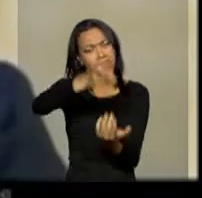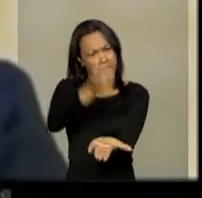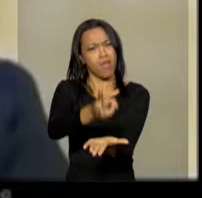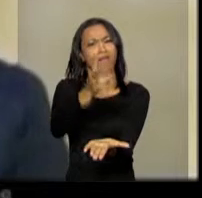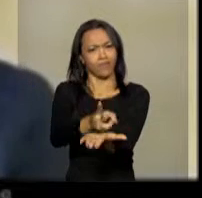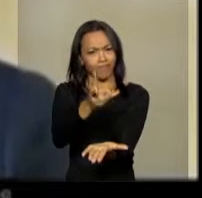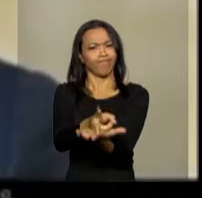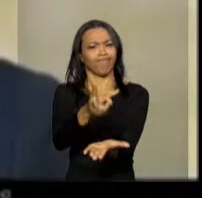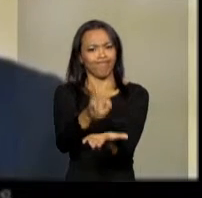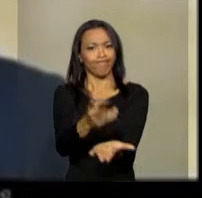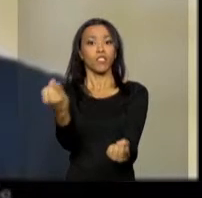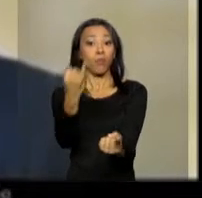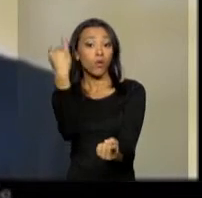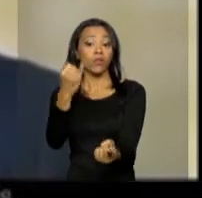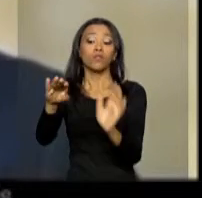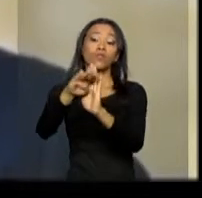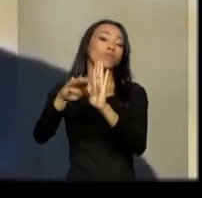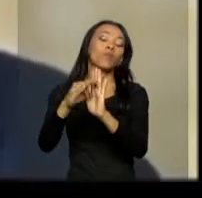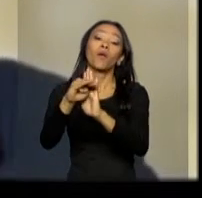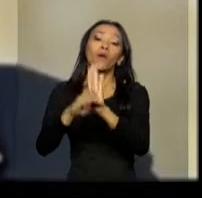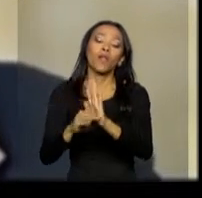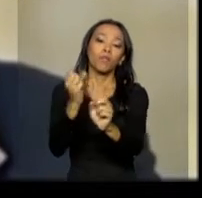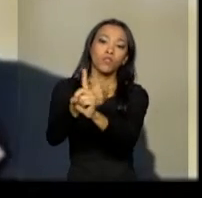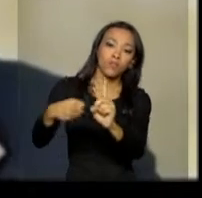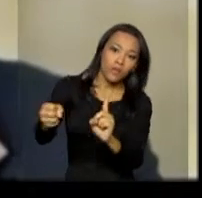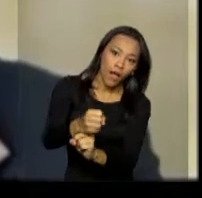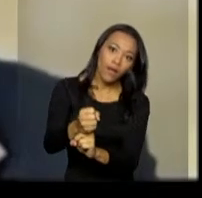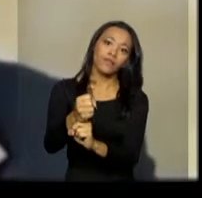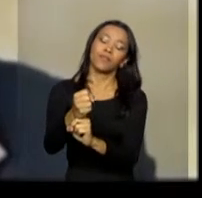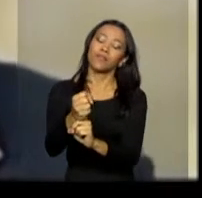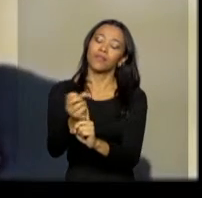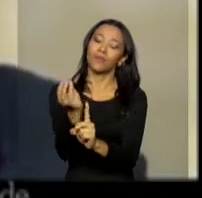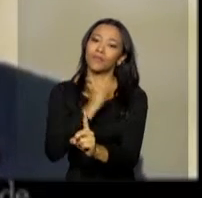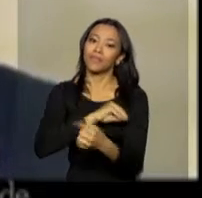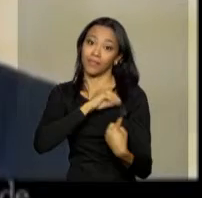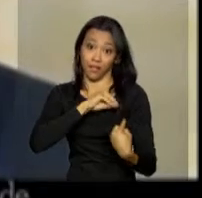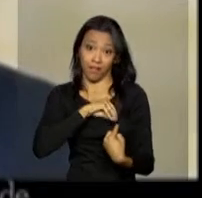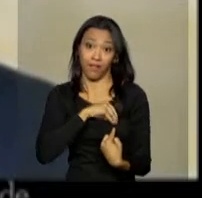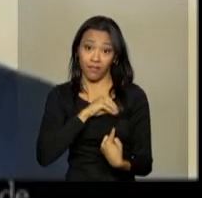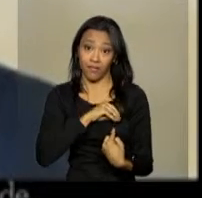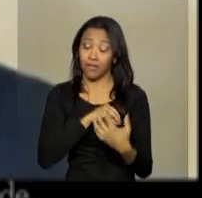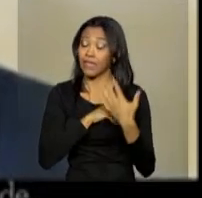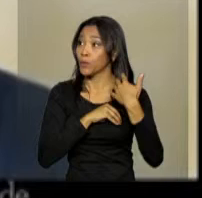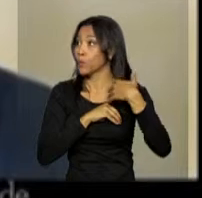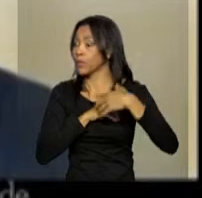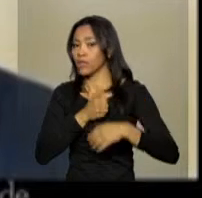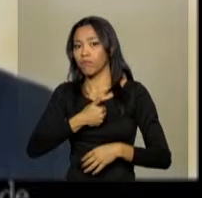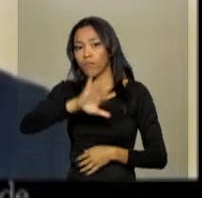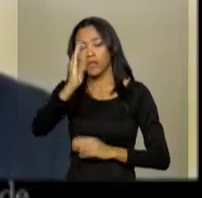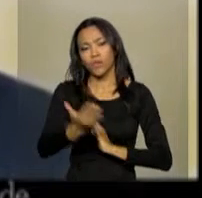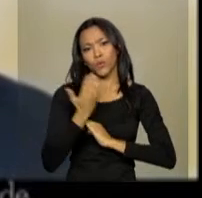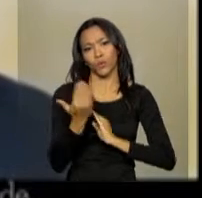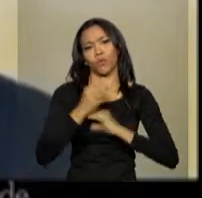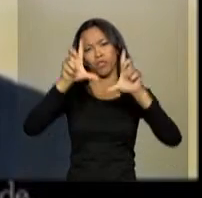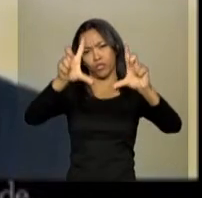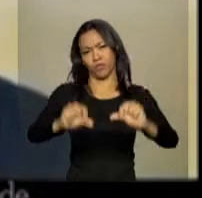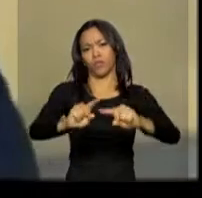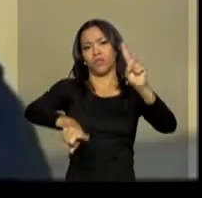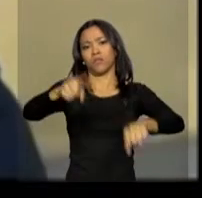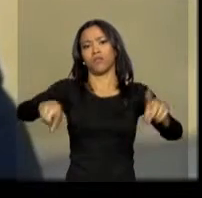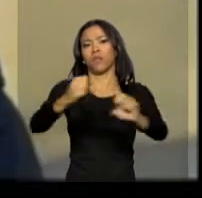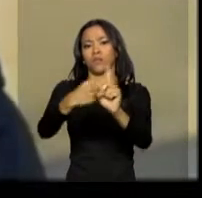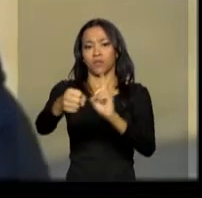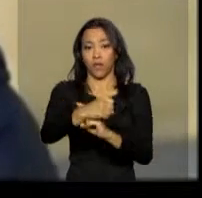com a importância dos programas sociais, foi a renda do trabalho que mais contribuiu na diminuição da